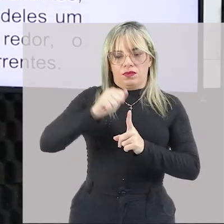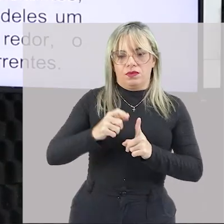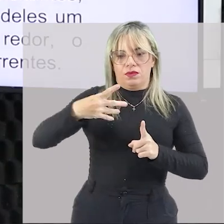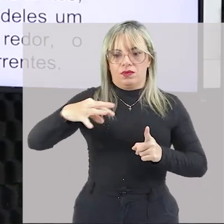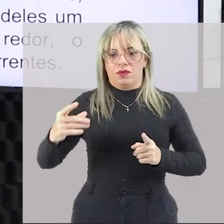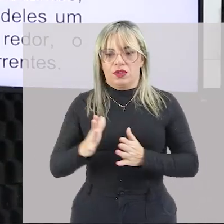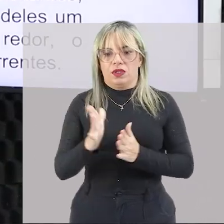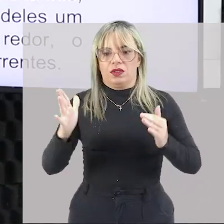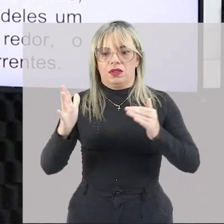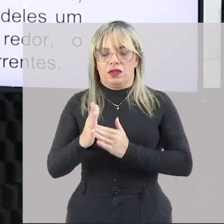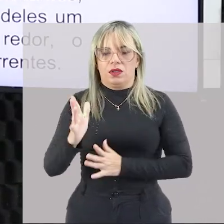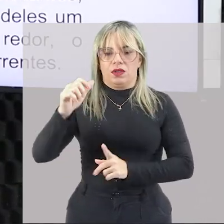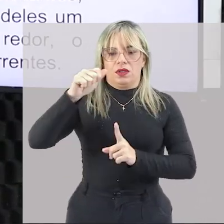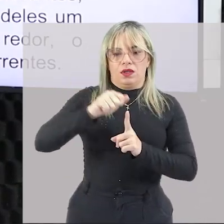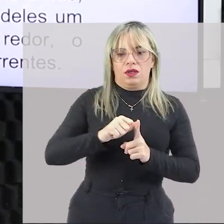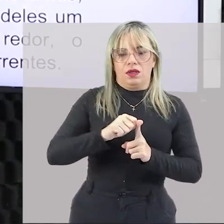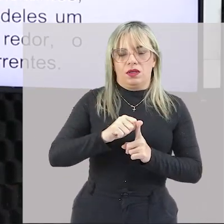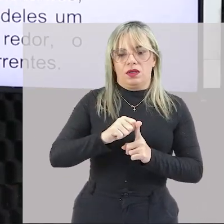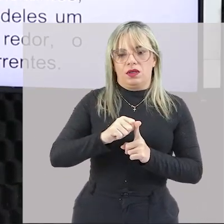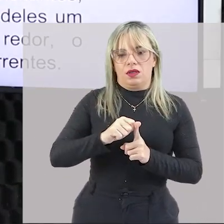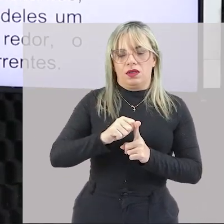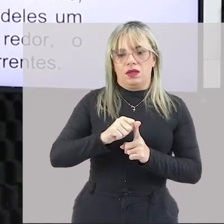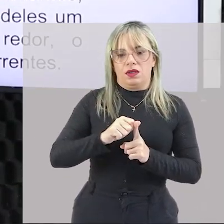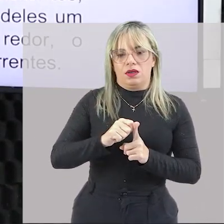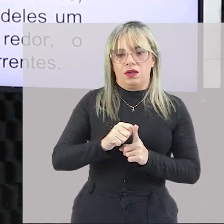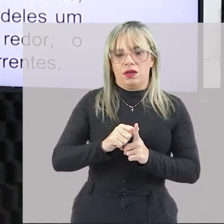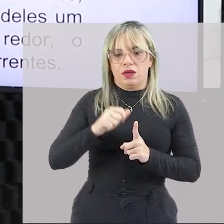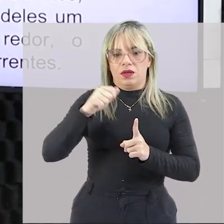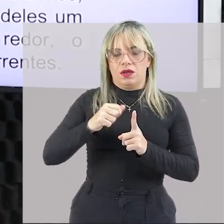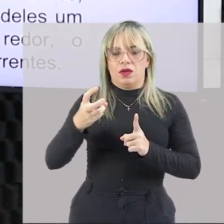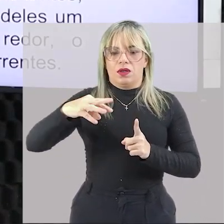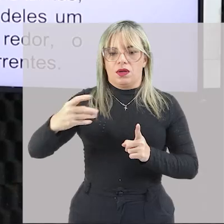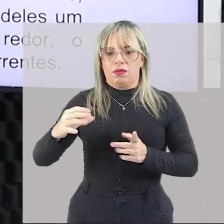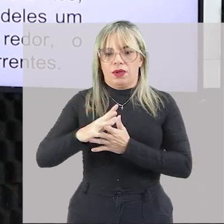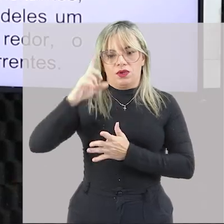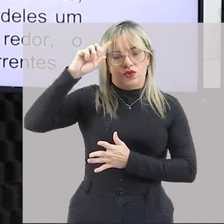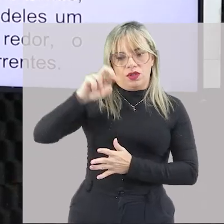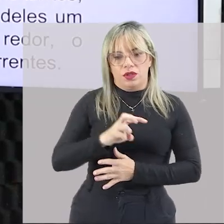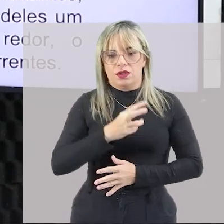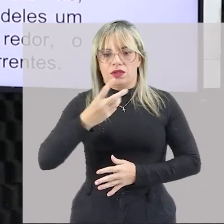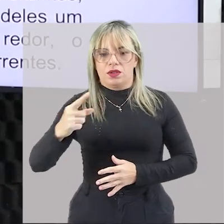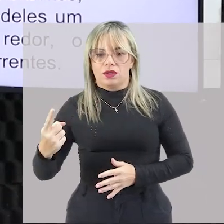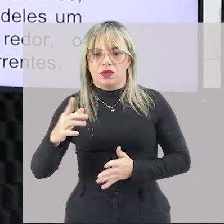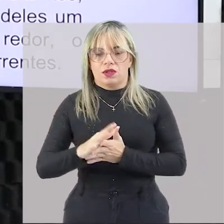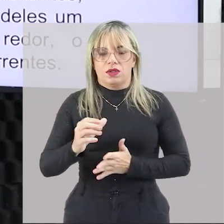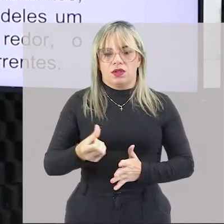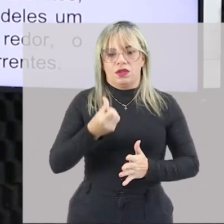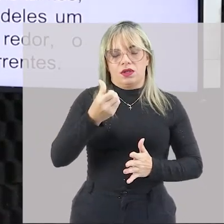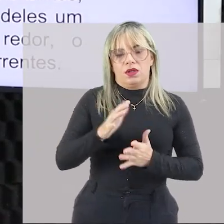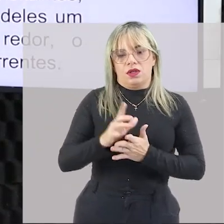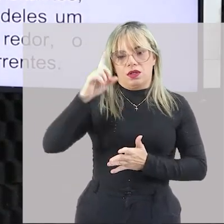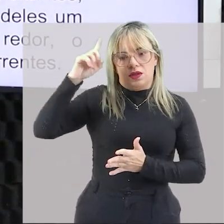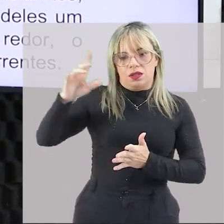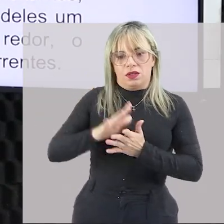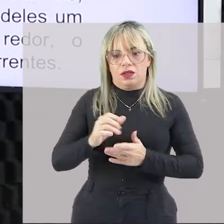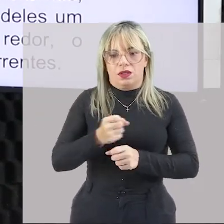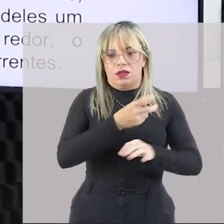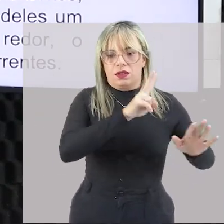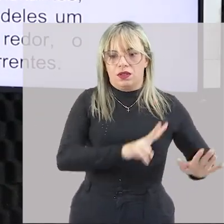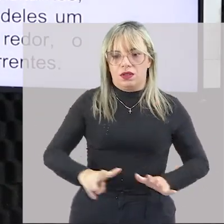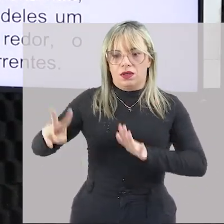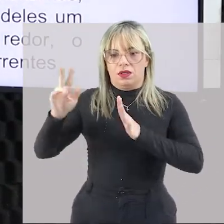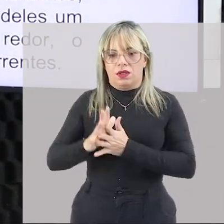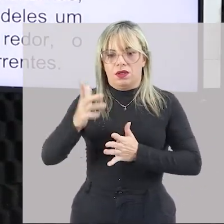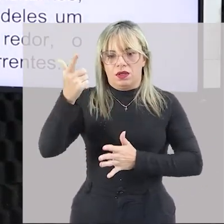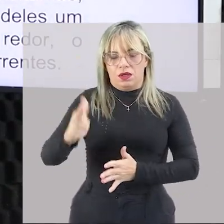grande, 6 dias por semana, num total de 736 horas, a Marina Abramovic repetia a mesma postura.